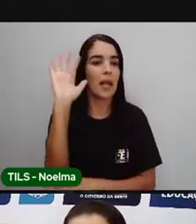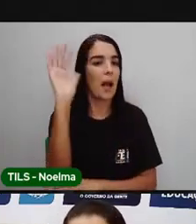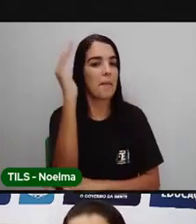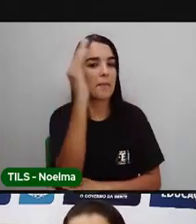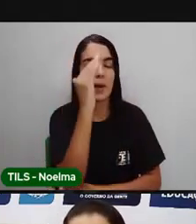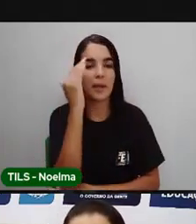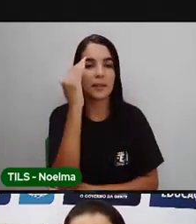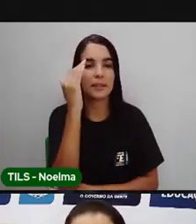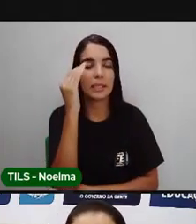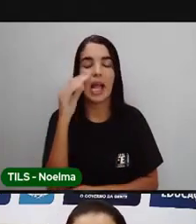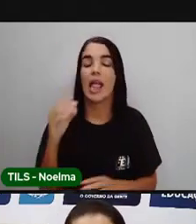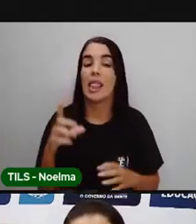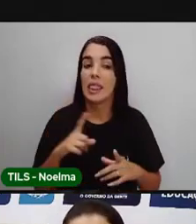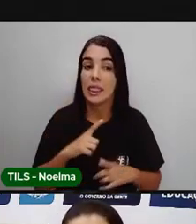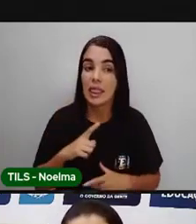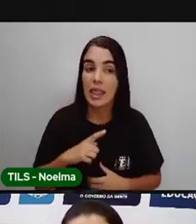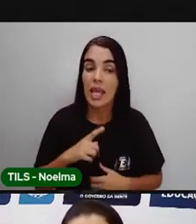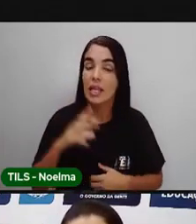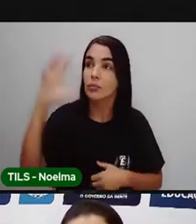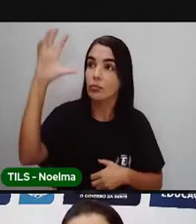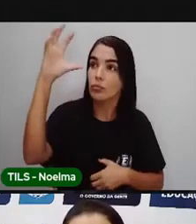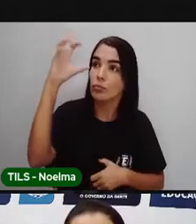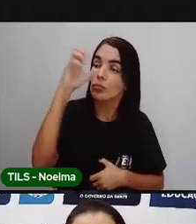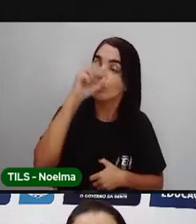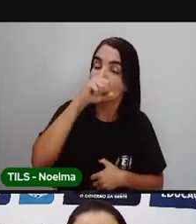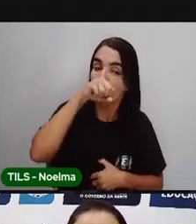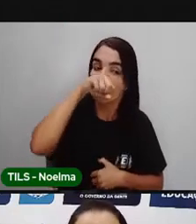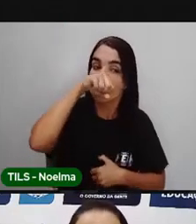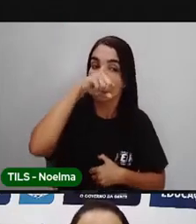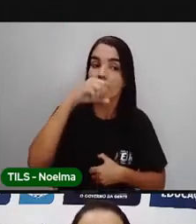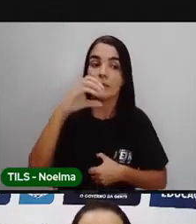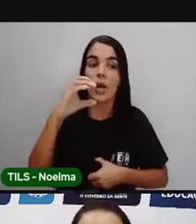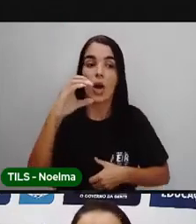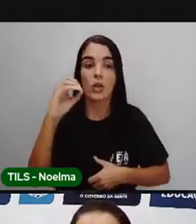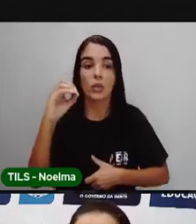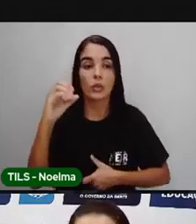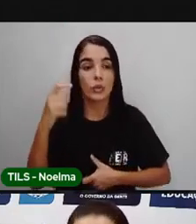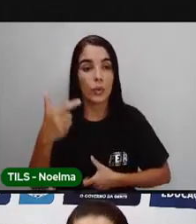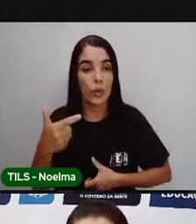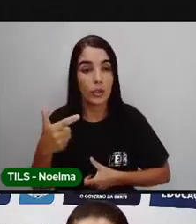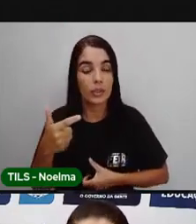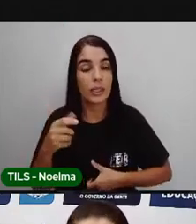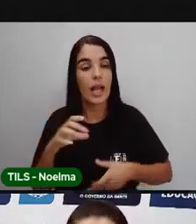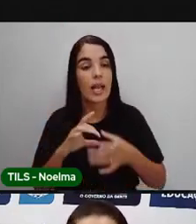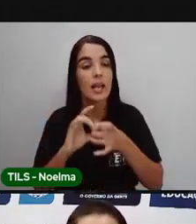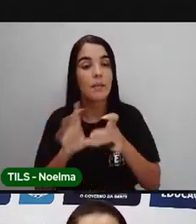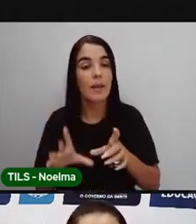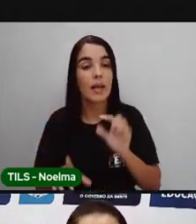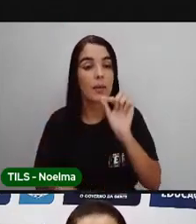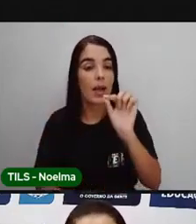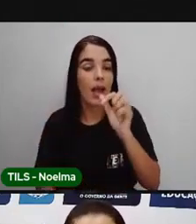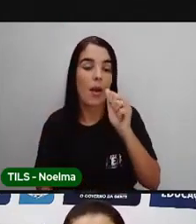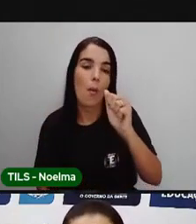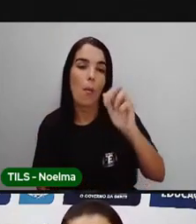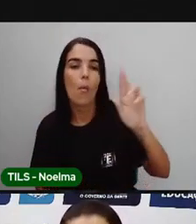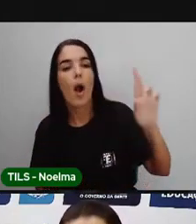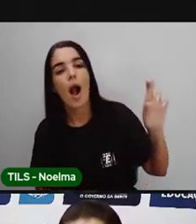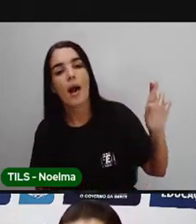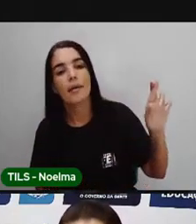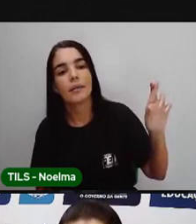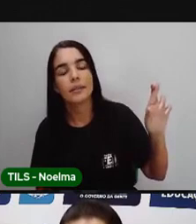gás carbônico da atmosfera, né, do ar, e libera o gás oxigênio. Sim, e